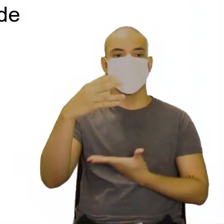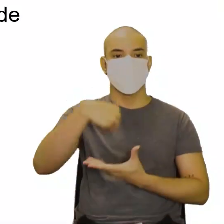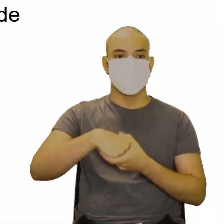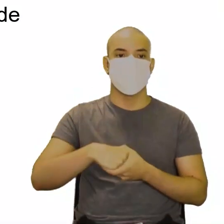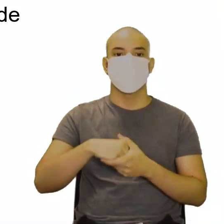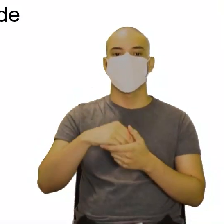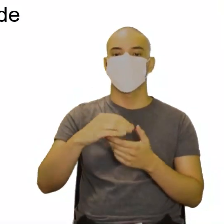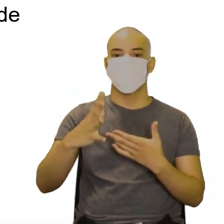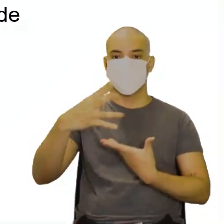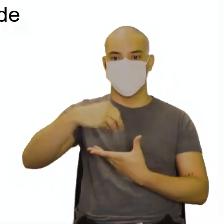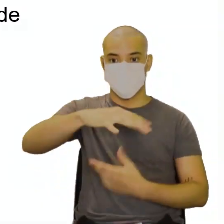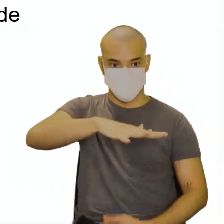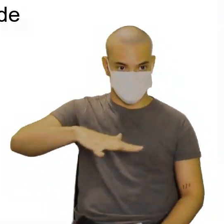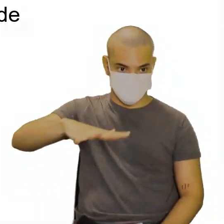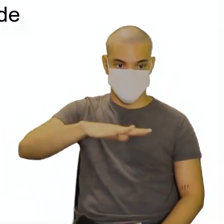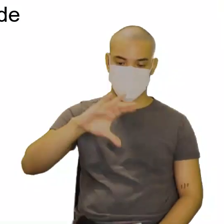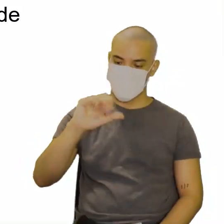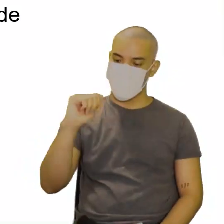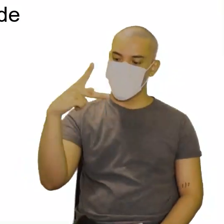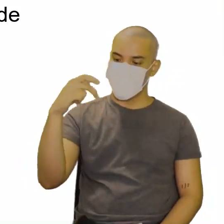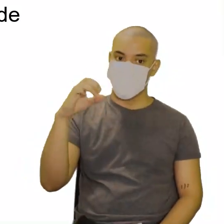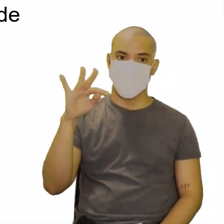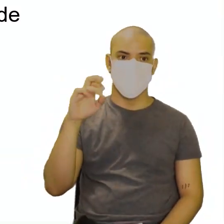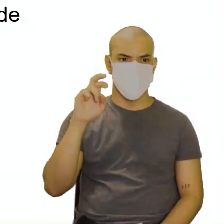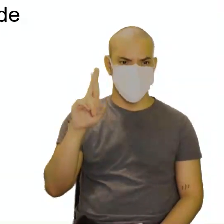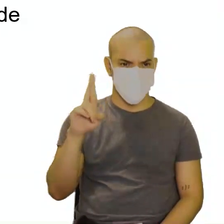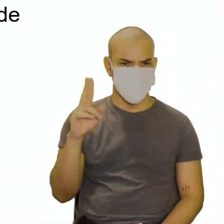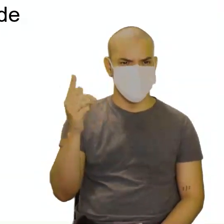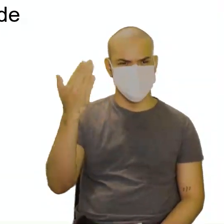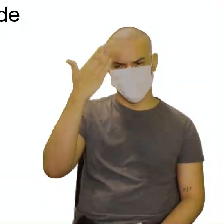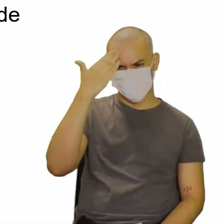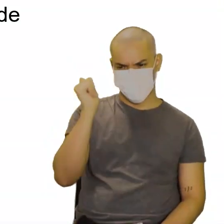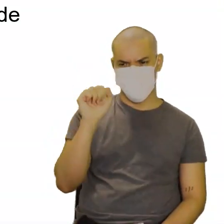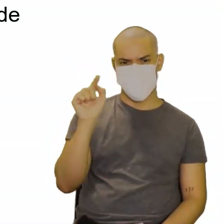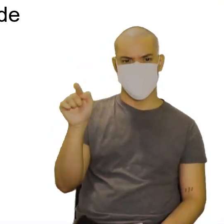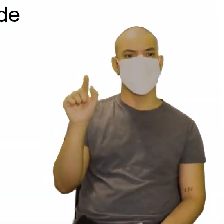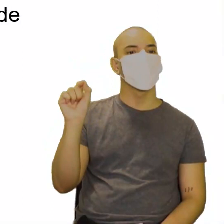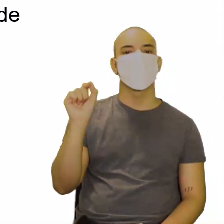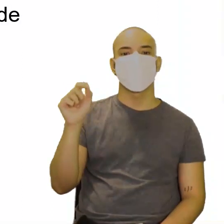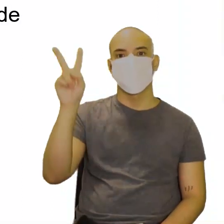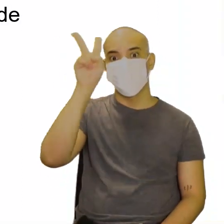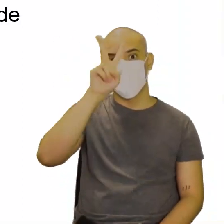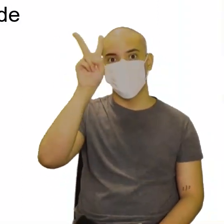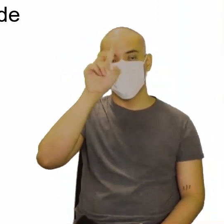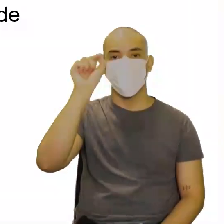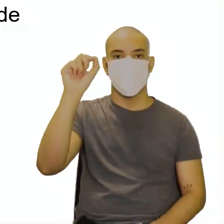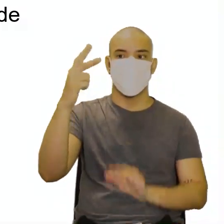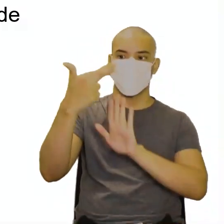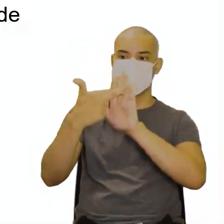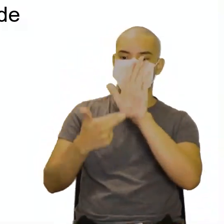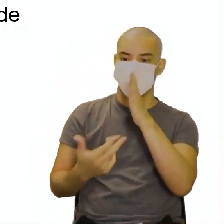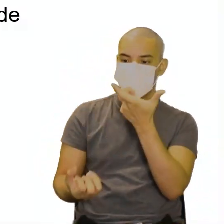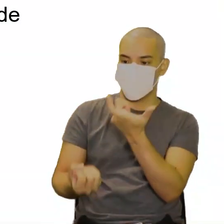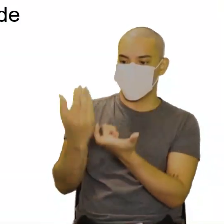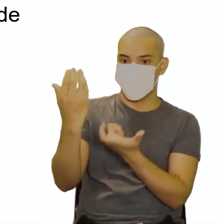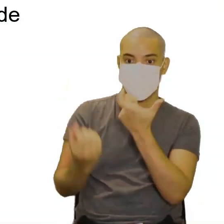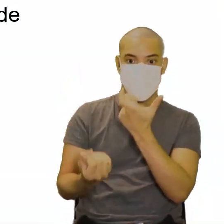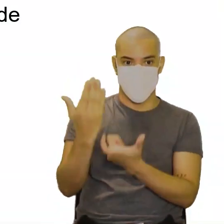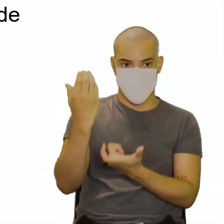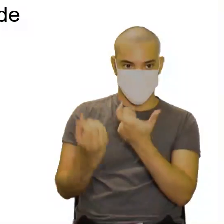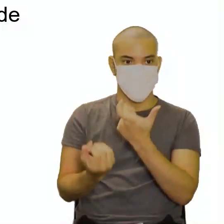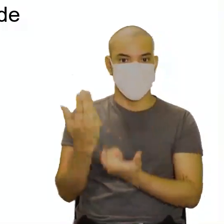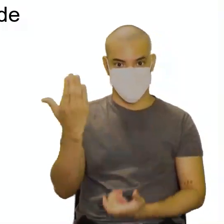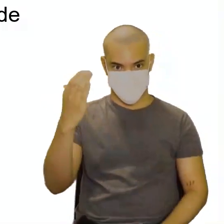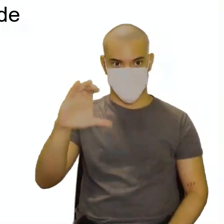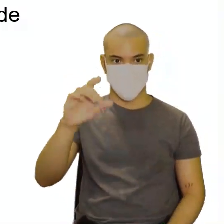do meio onde está o capacitor. Pessoal, para julgar isso aqui, é só a gente lembrar o quê? Da fórmula. Vou colocar aqui daqui